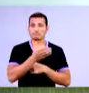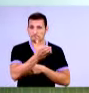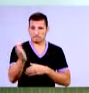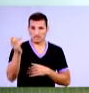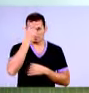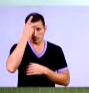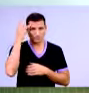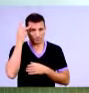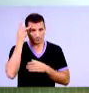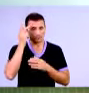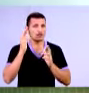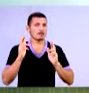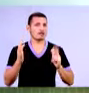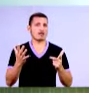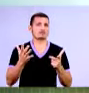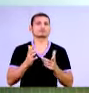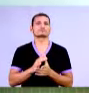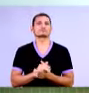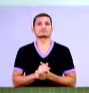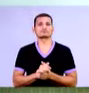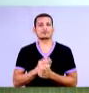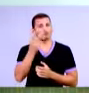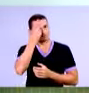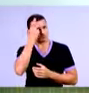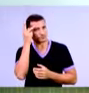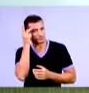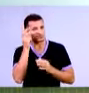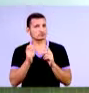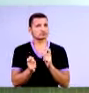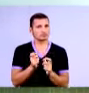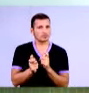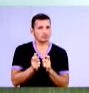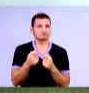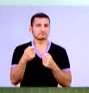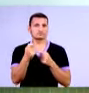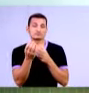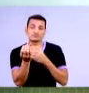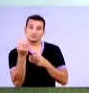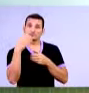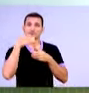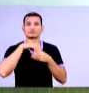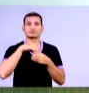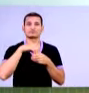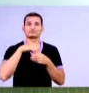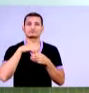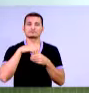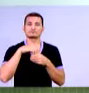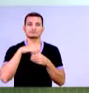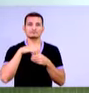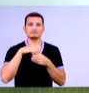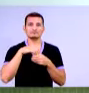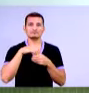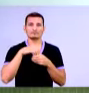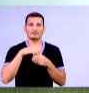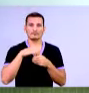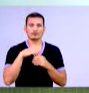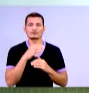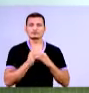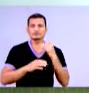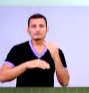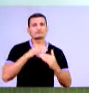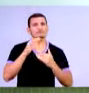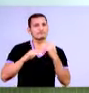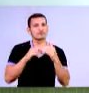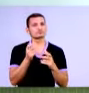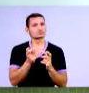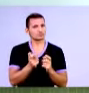né? Claro, quando uma pessoa está jogando, né, ela precisa ser inserida no cenário, e para que o jogo, durante o desenvolvimento do jogo, para que